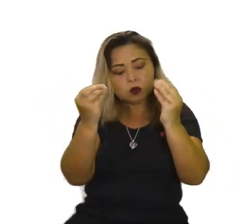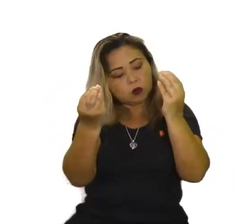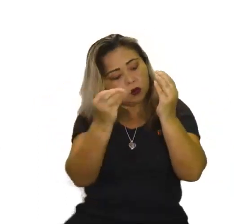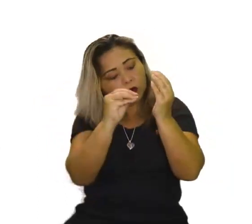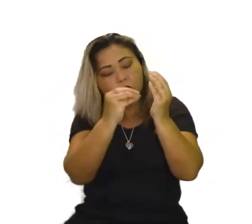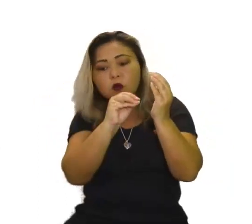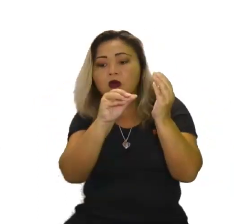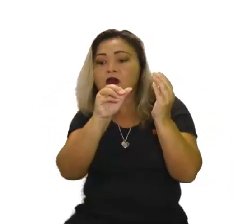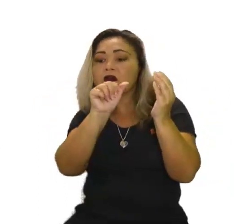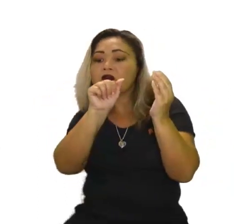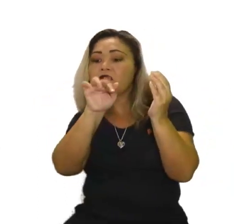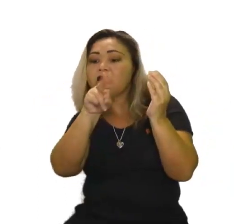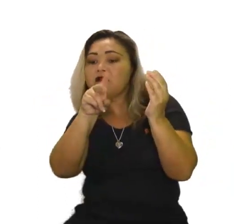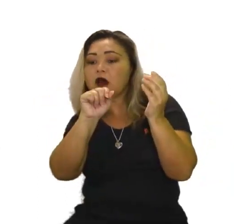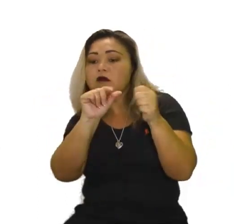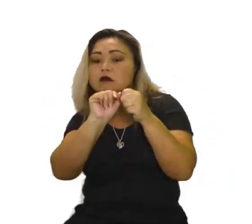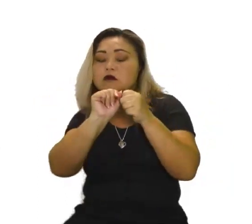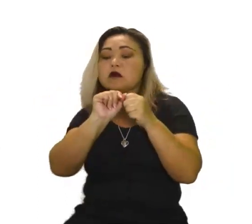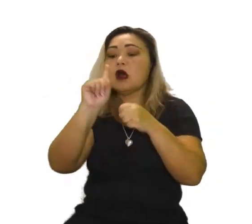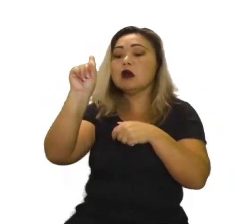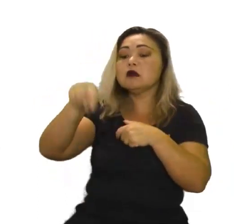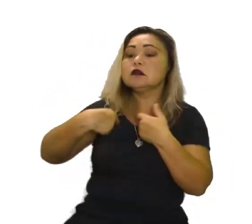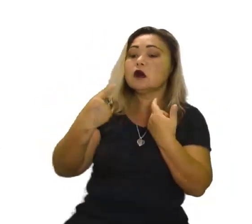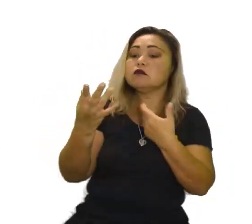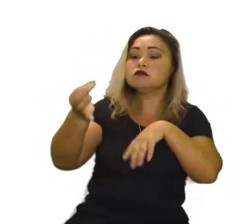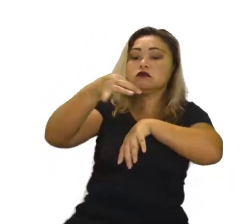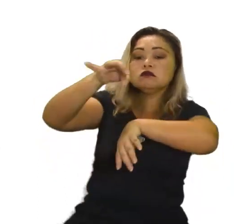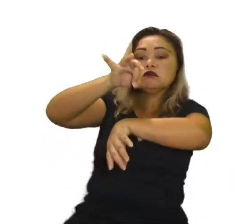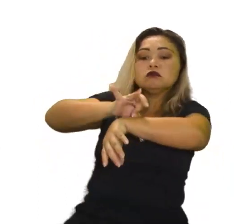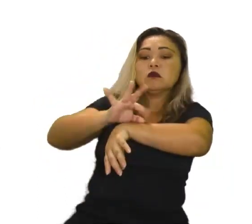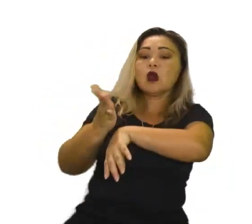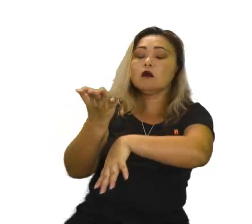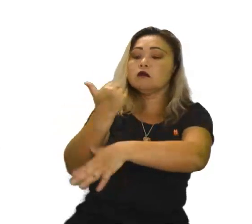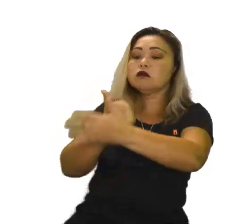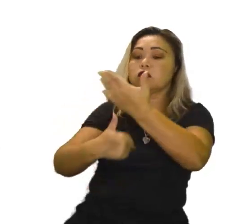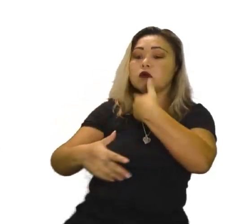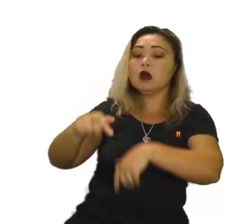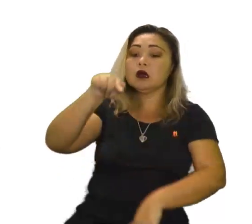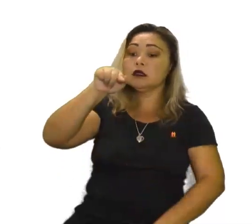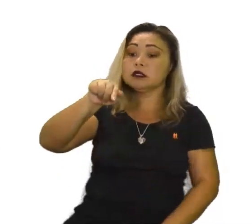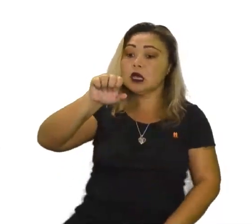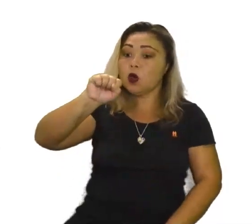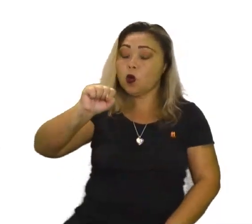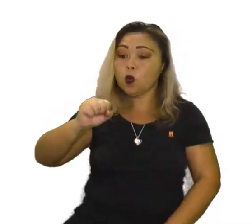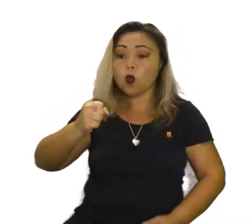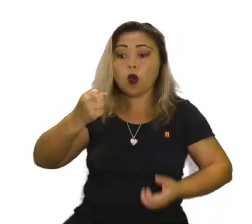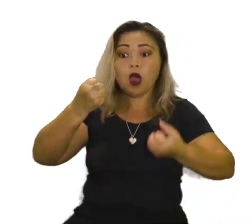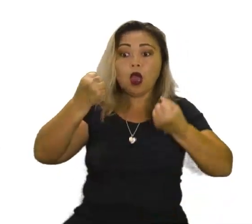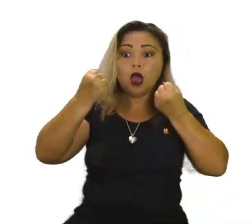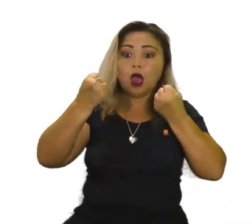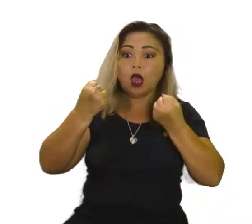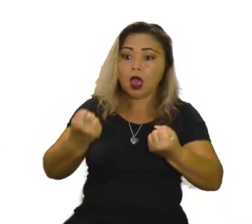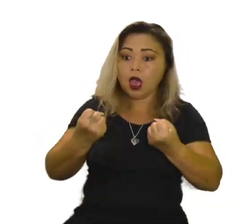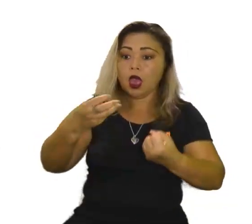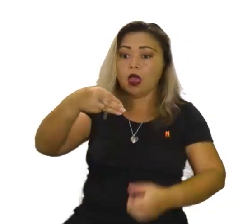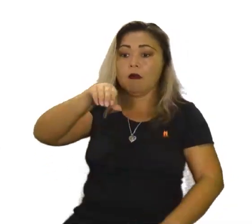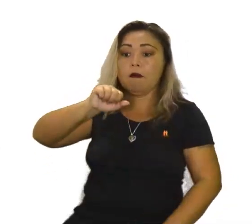quilo de cera, é necessário que a abelha consuma em torno de 7 a 8 quilos de